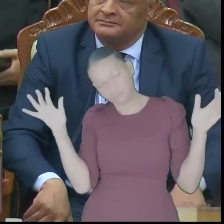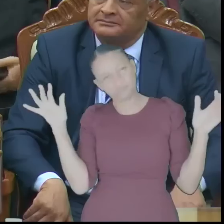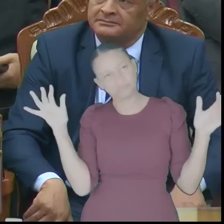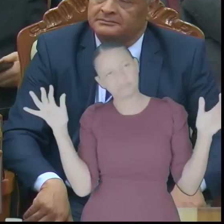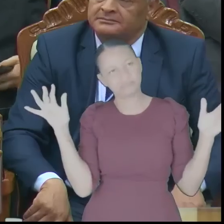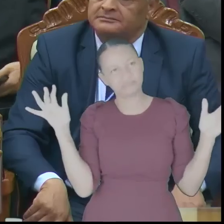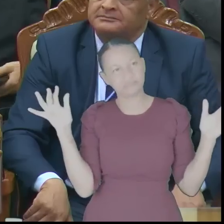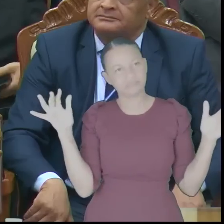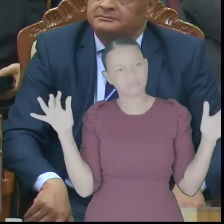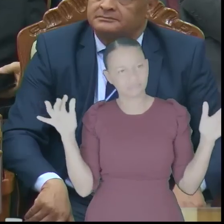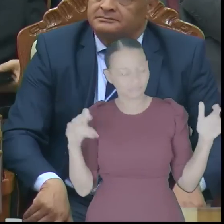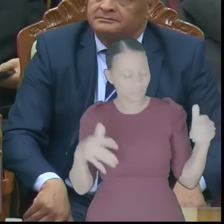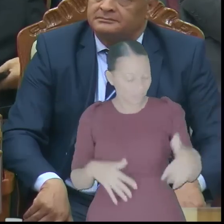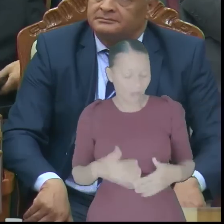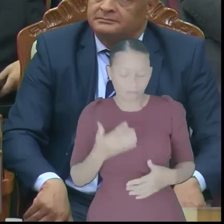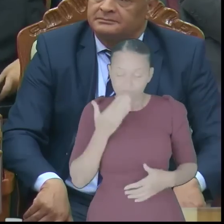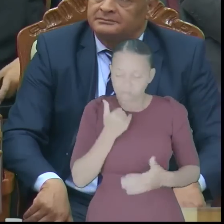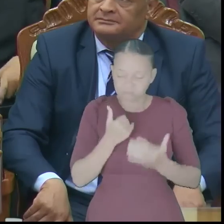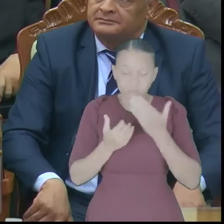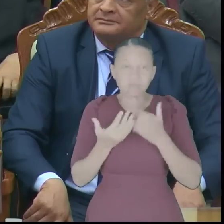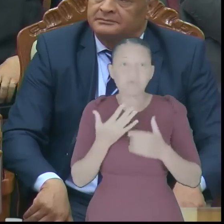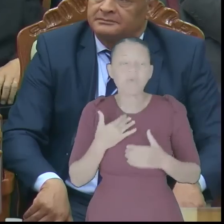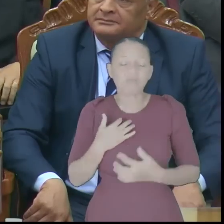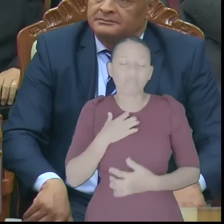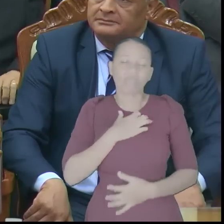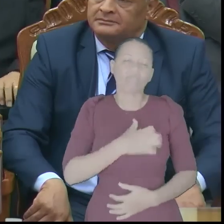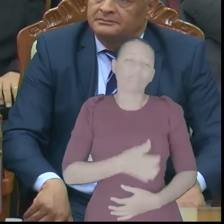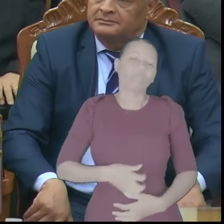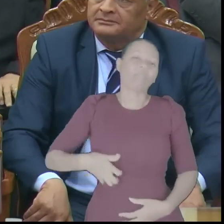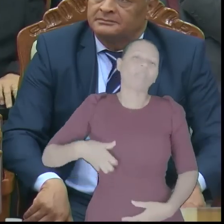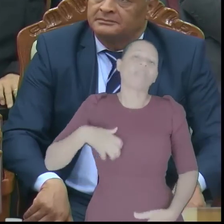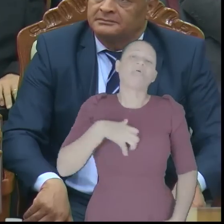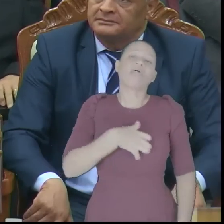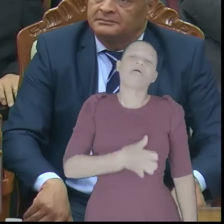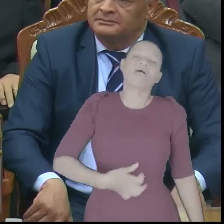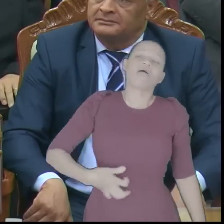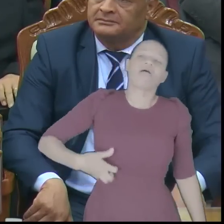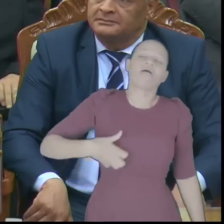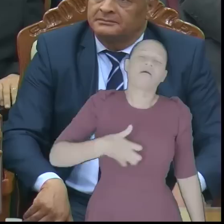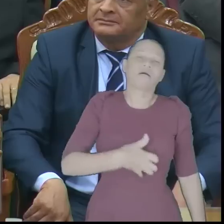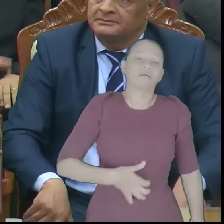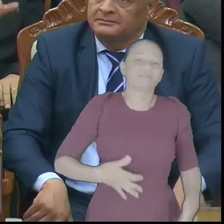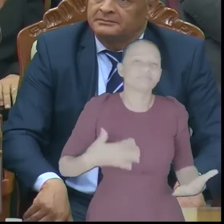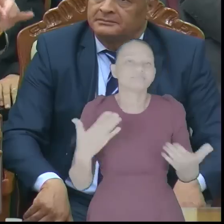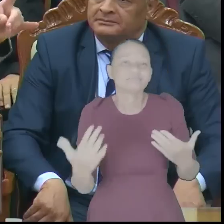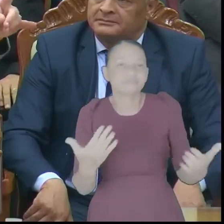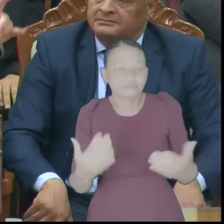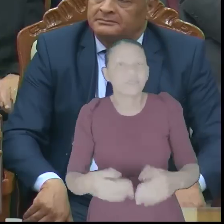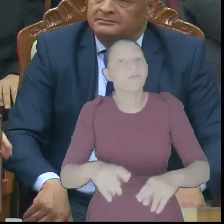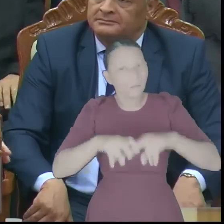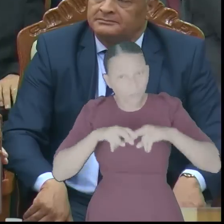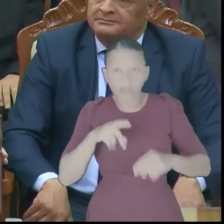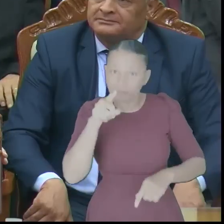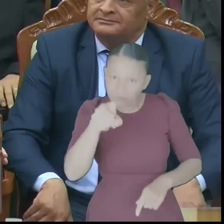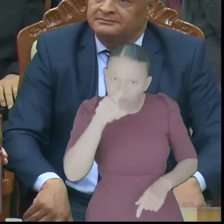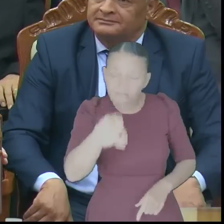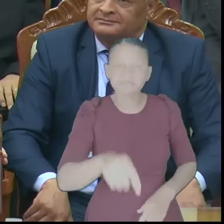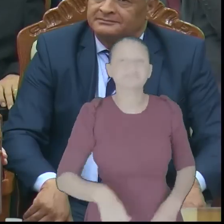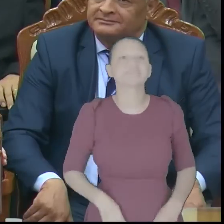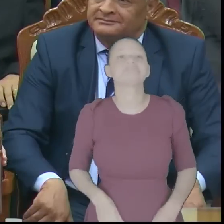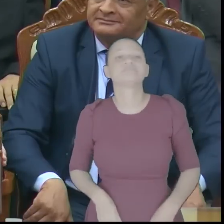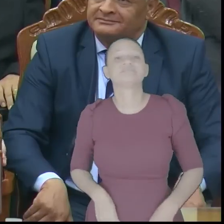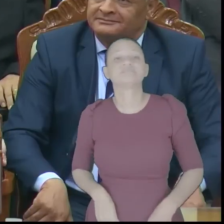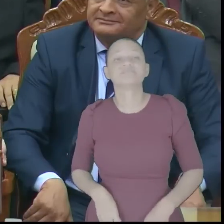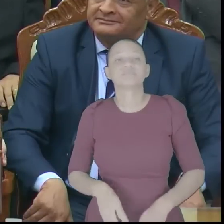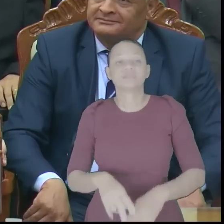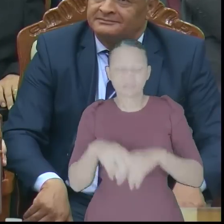come mais do que a barriga aguenta? Você acaba passando. Olha para o teu irmão e diga para ele: por tua causa,